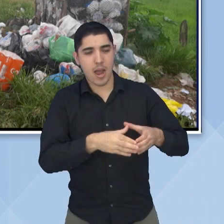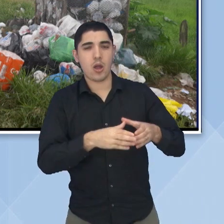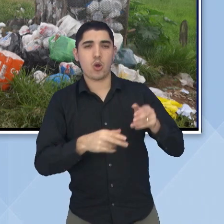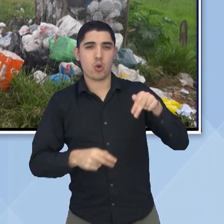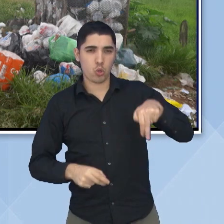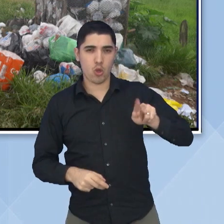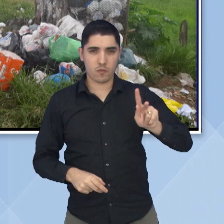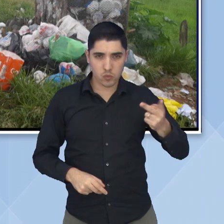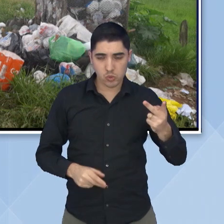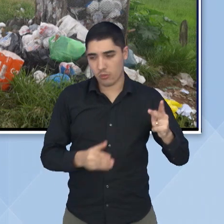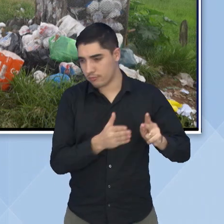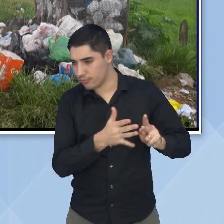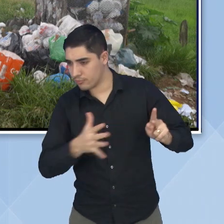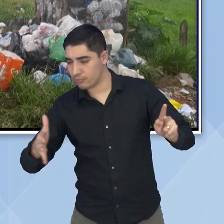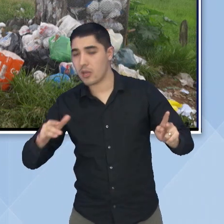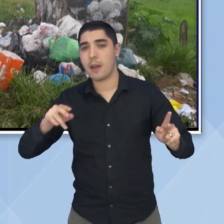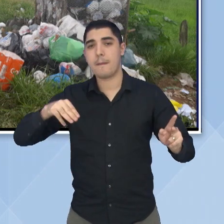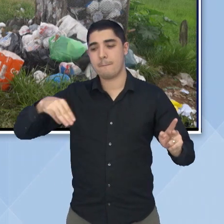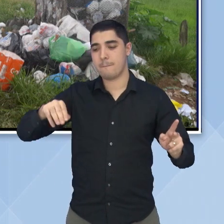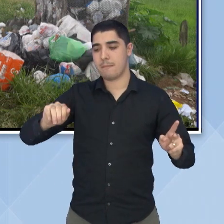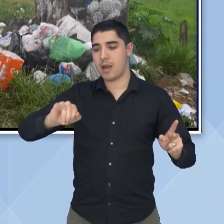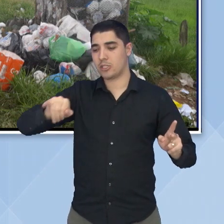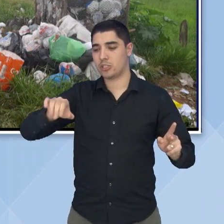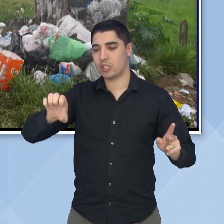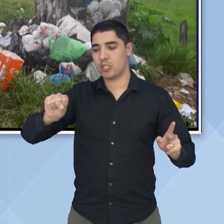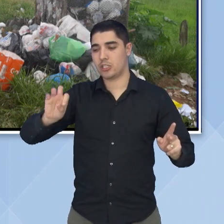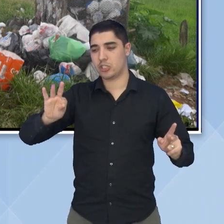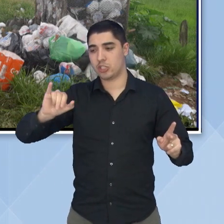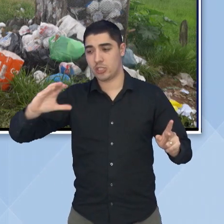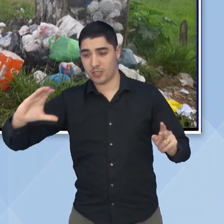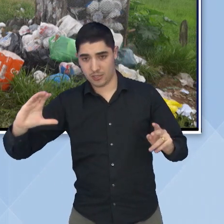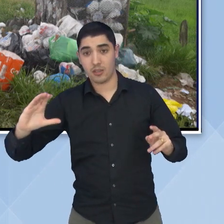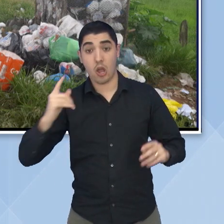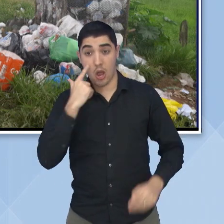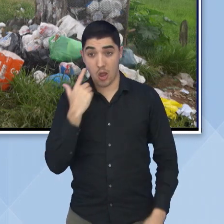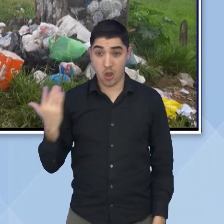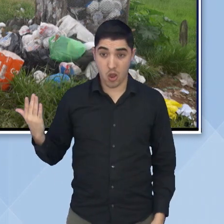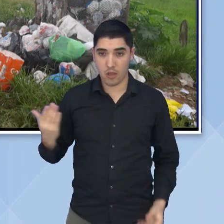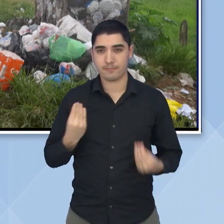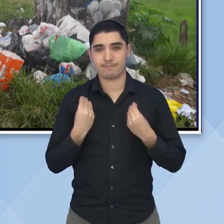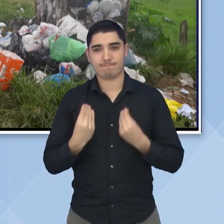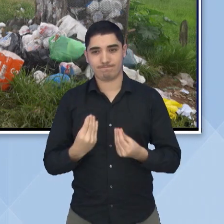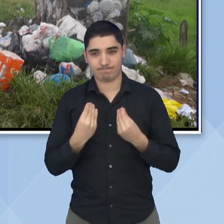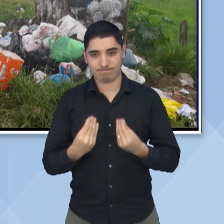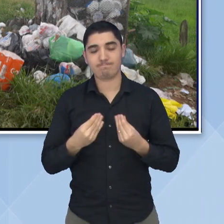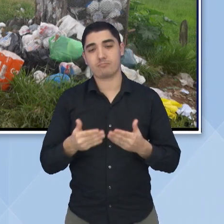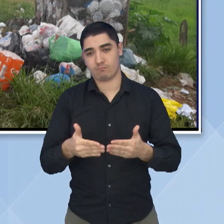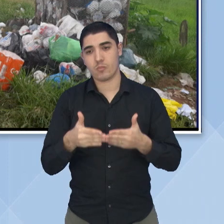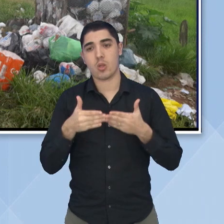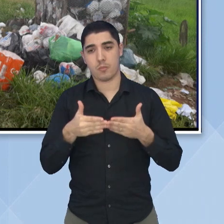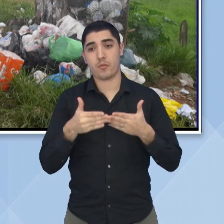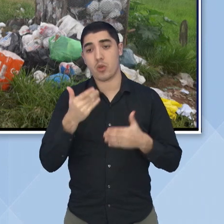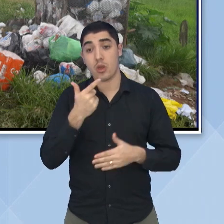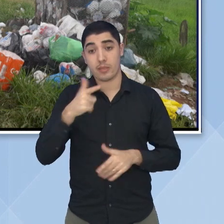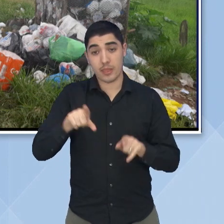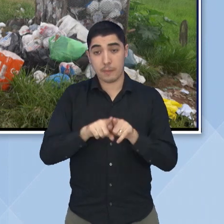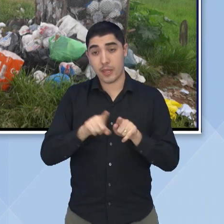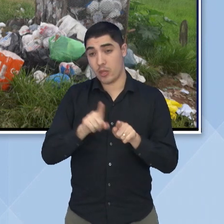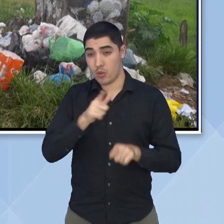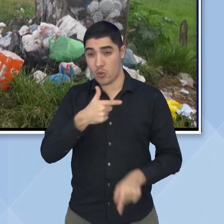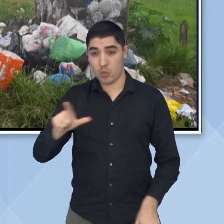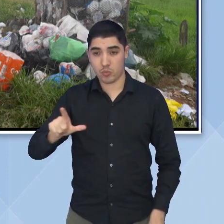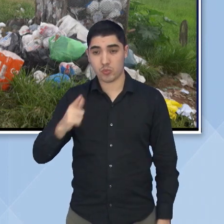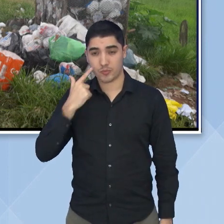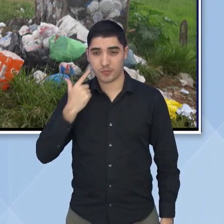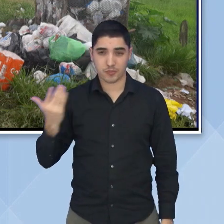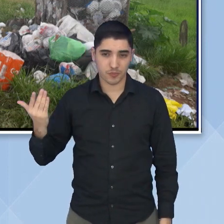2, Santa Rita, Santa Lúcia, e tá lá. Por favor, eu queria mostrar mais sobre essa estrada.